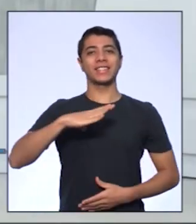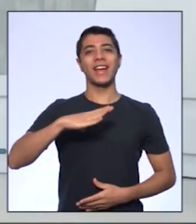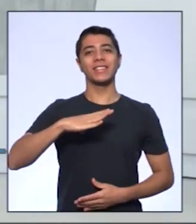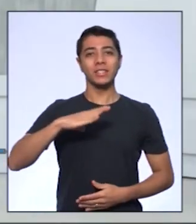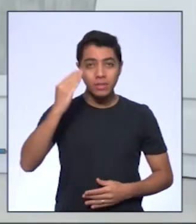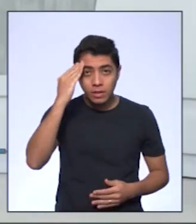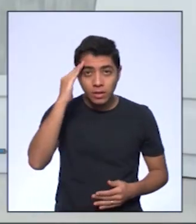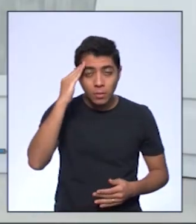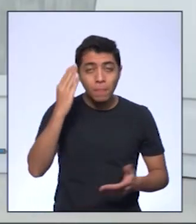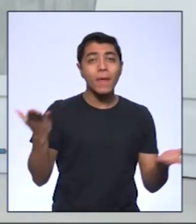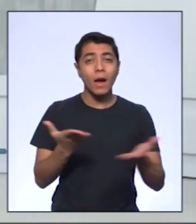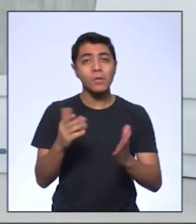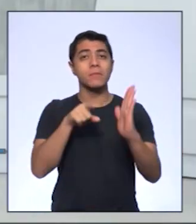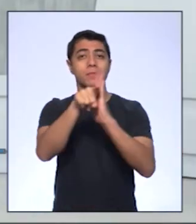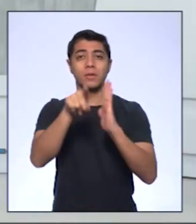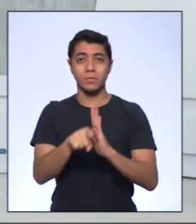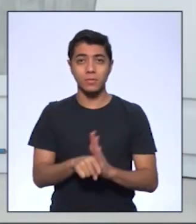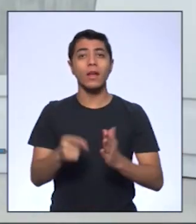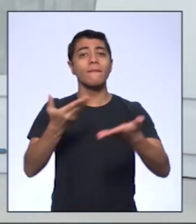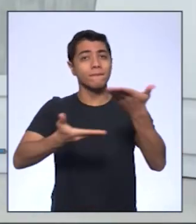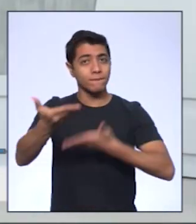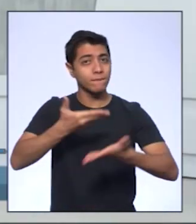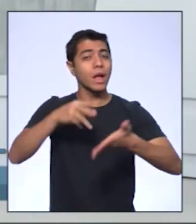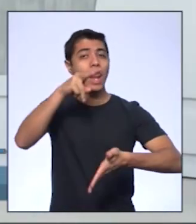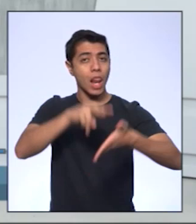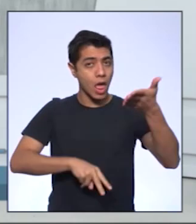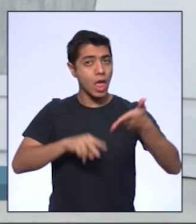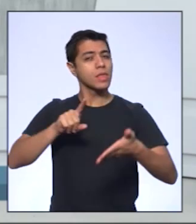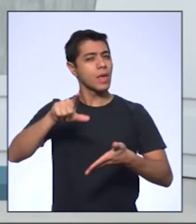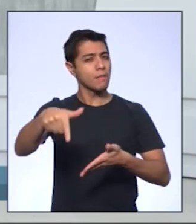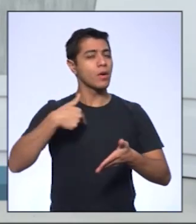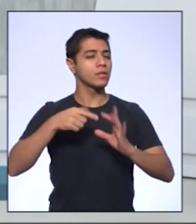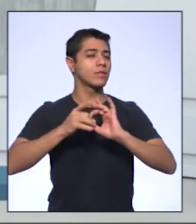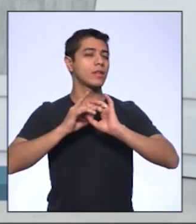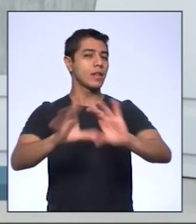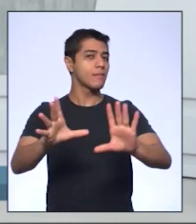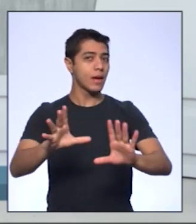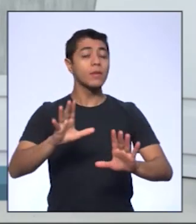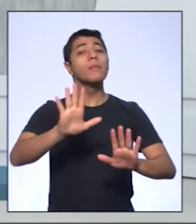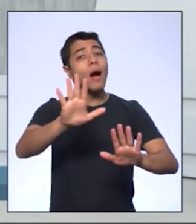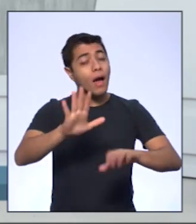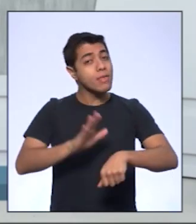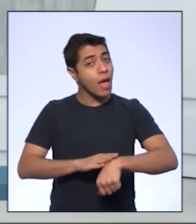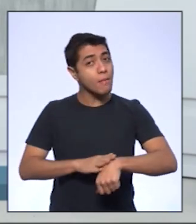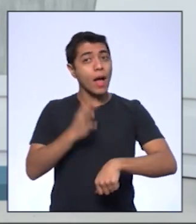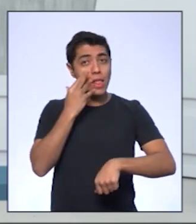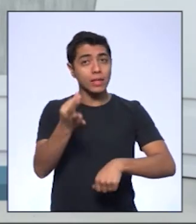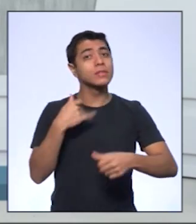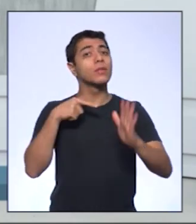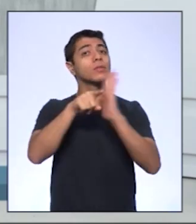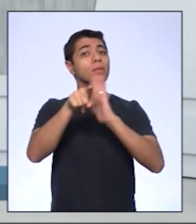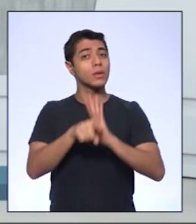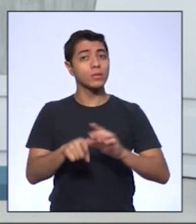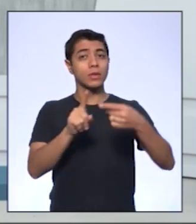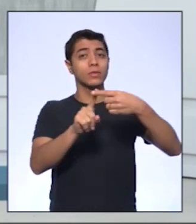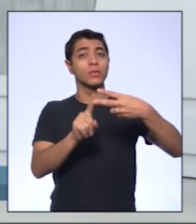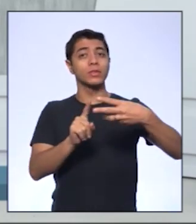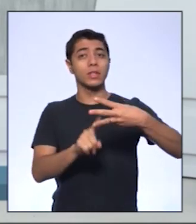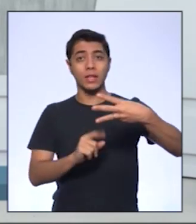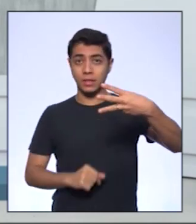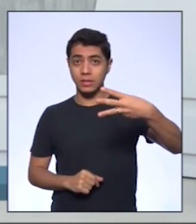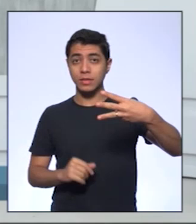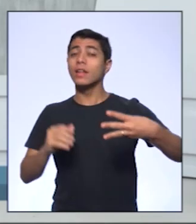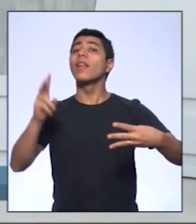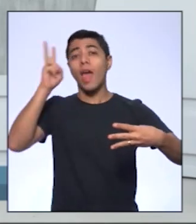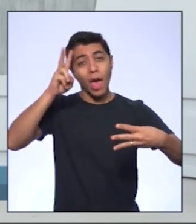ideia sobre as questões. Vamos ler, vamos fazer e eu te libero, beleza? Estou com um tempo sobrando. Então, são 3 questões que eu tenho que fazer, daquele nosso